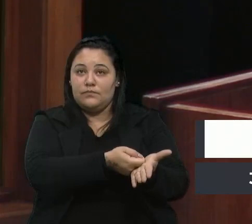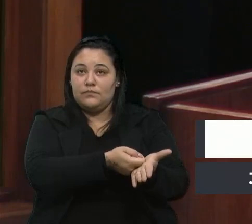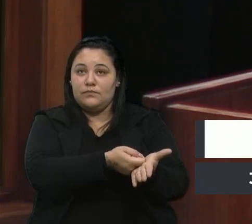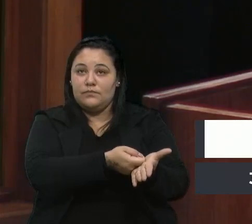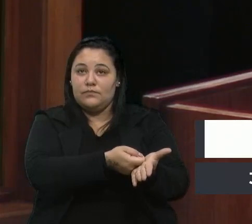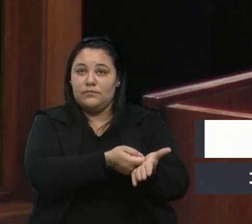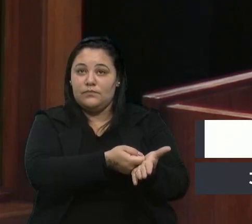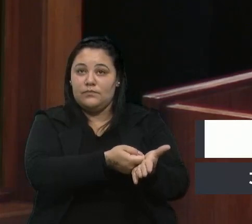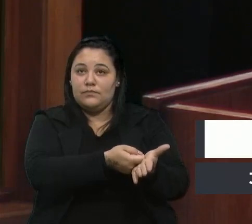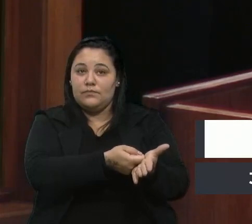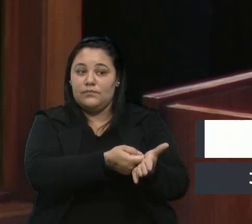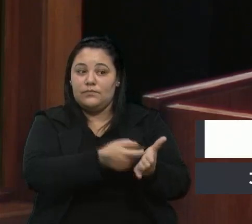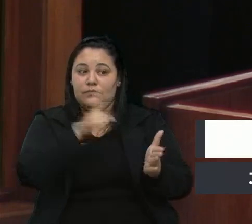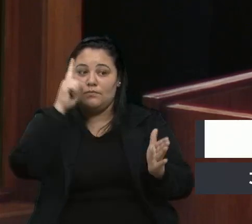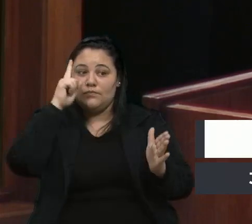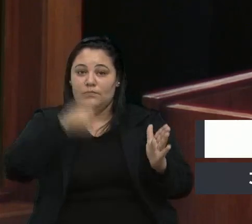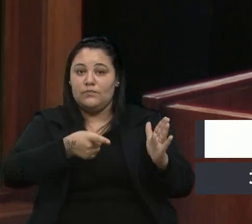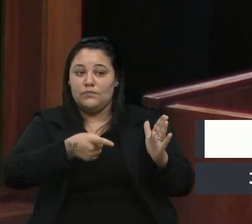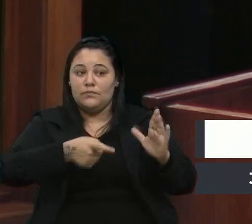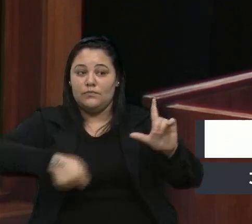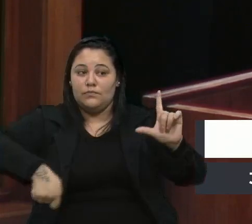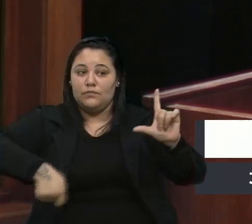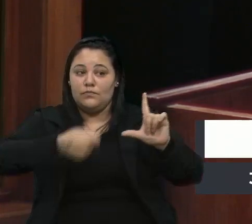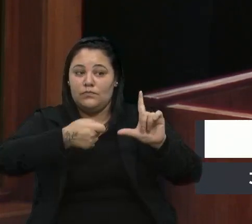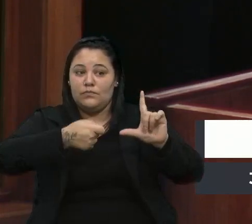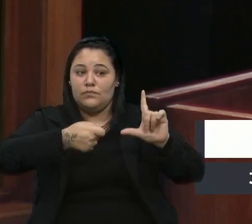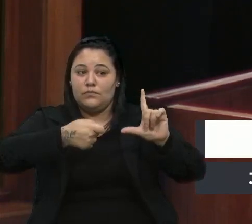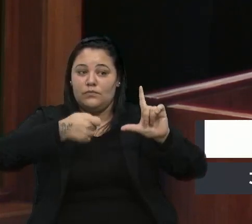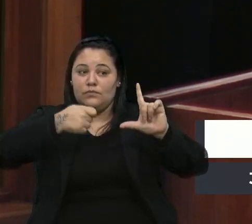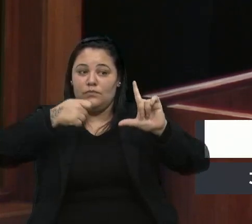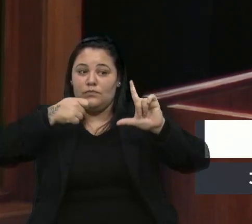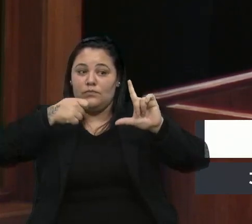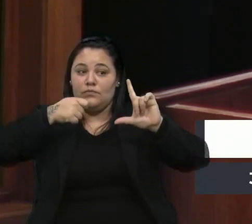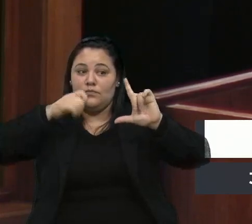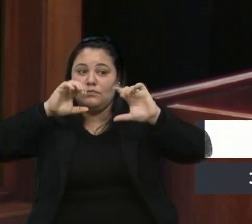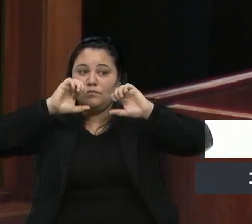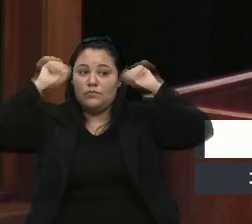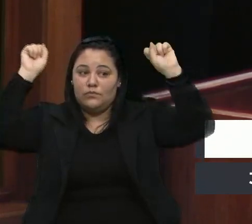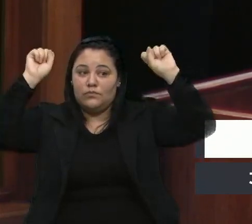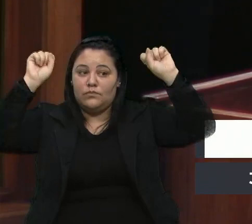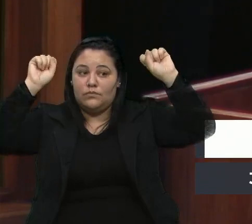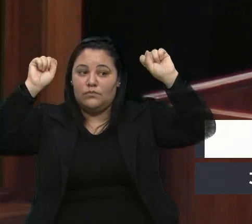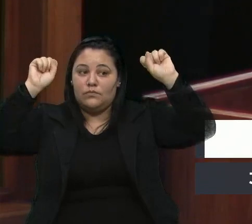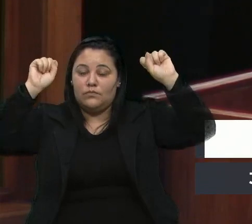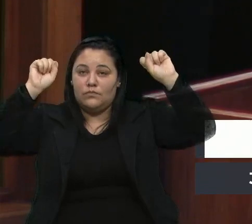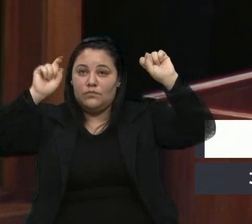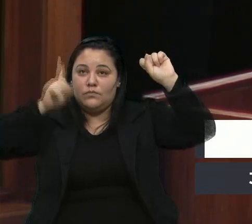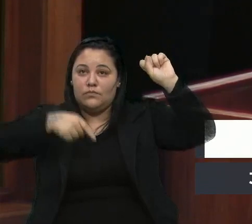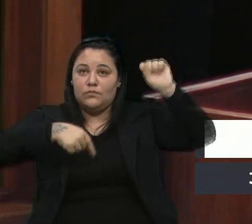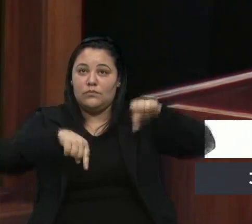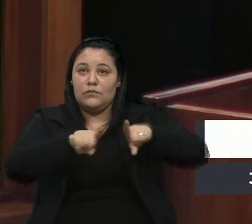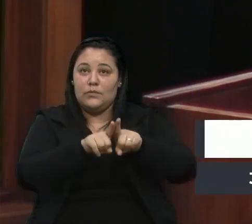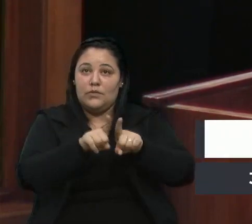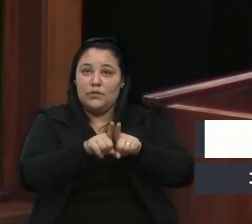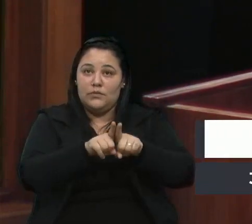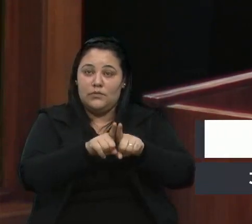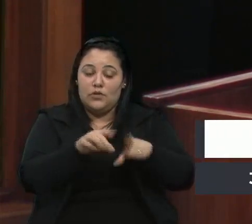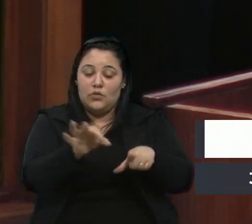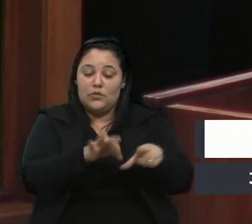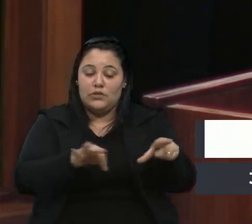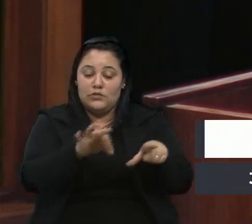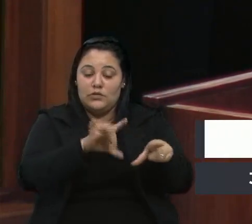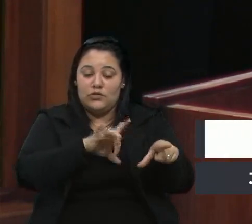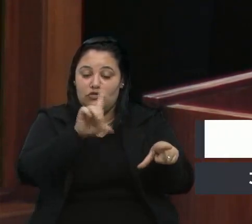do ministro Alexandre de Moraes. Ou seja, os comerciantes, com todo o direito, estão dizendo